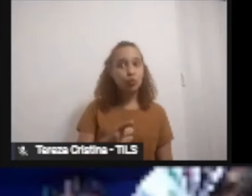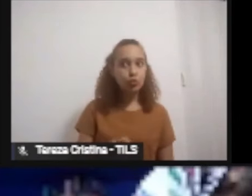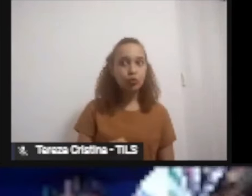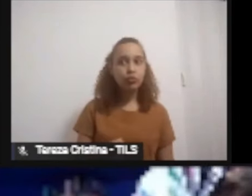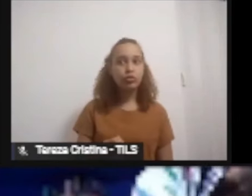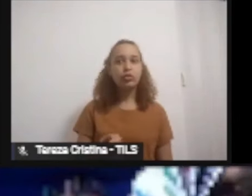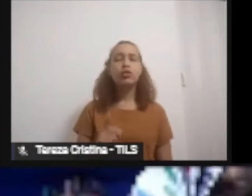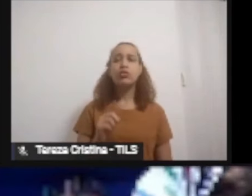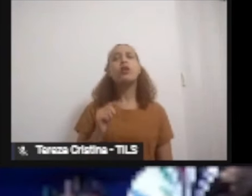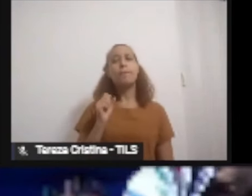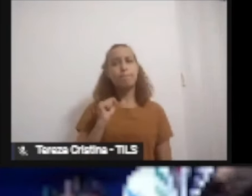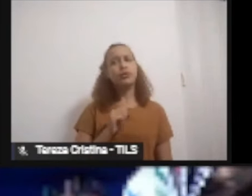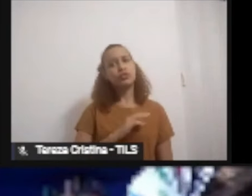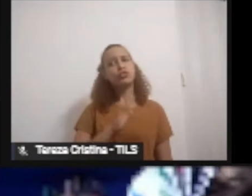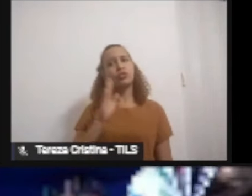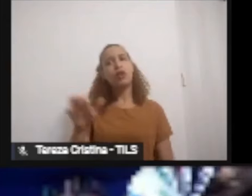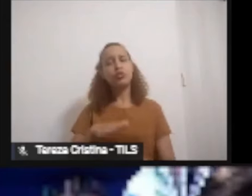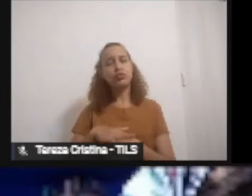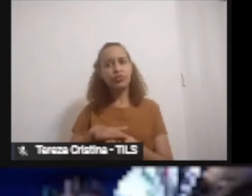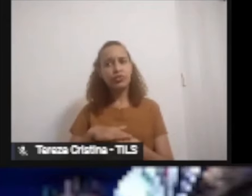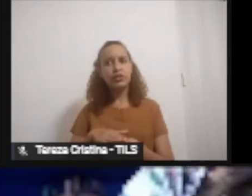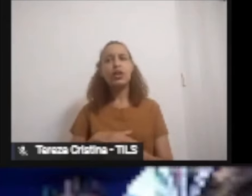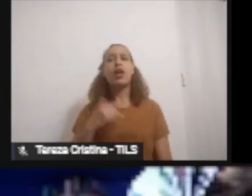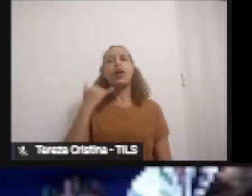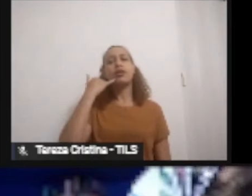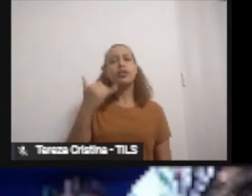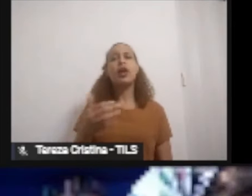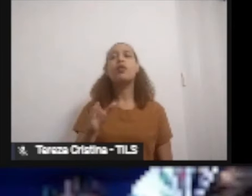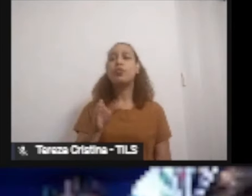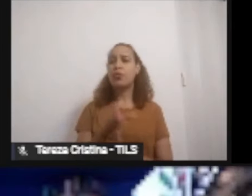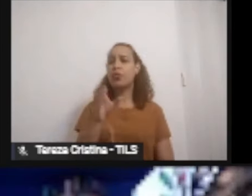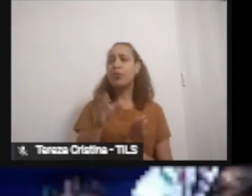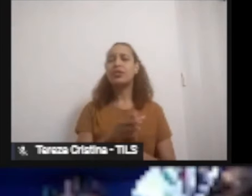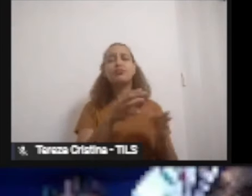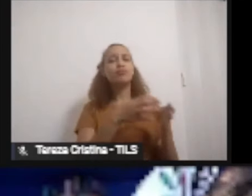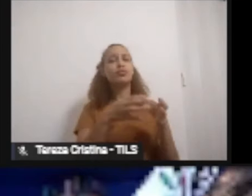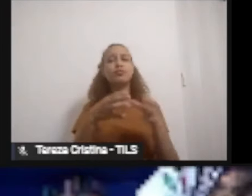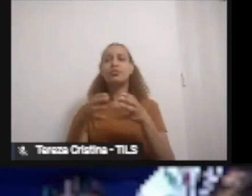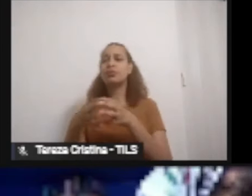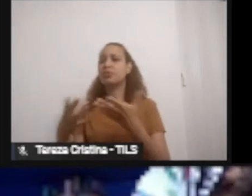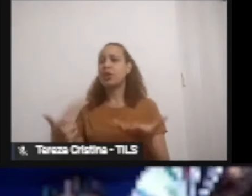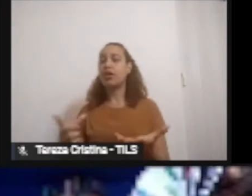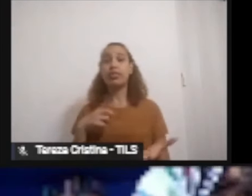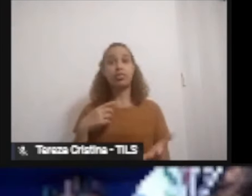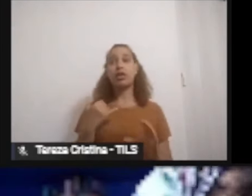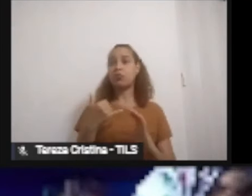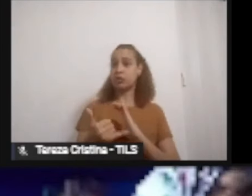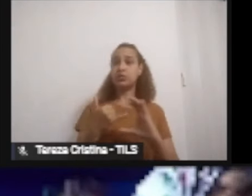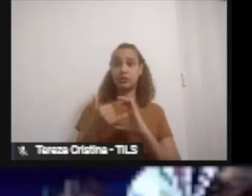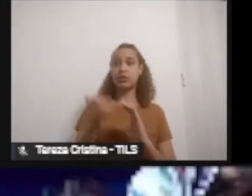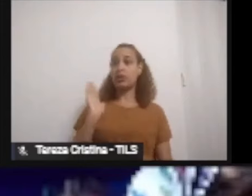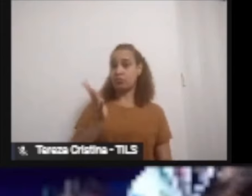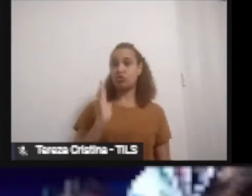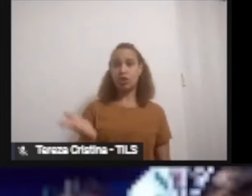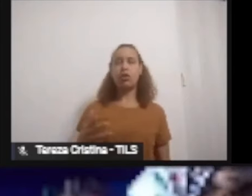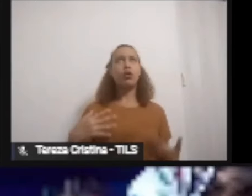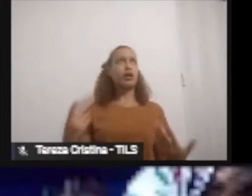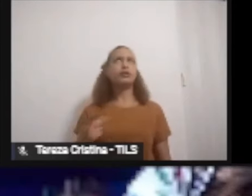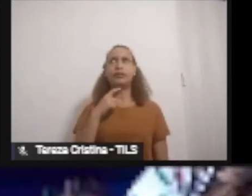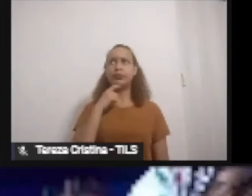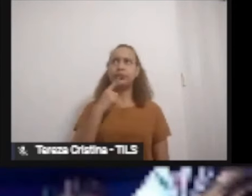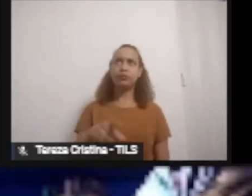ligou. Então, liga no conselho. Tem muitos conselhos já no Brasil que tem um WhatsApp. Gente, vai lá. Olha, tô com uma dúvida, tá?